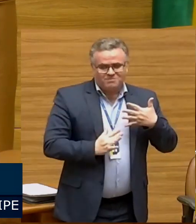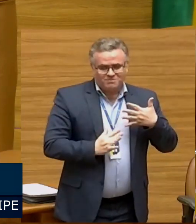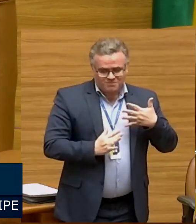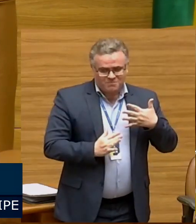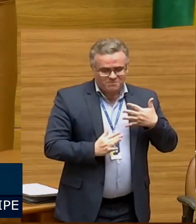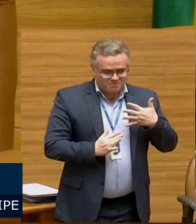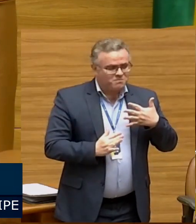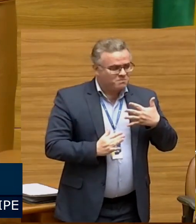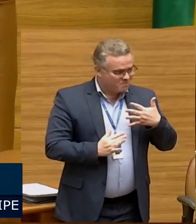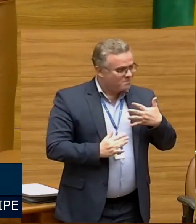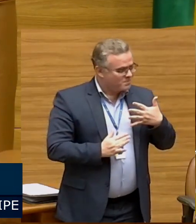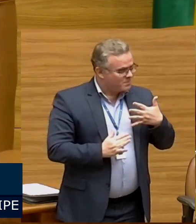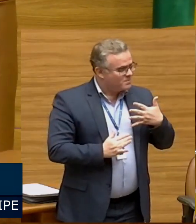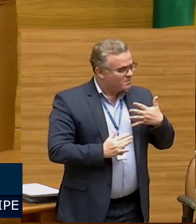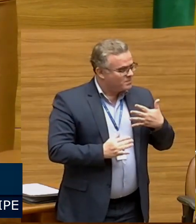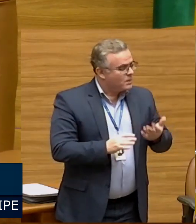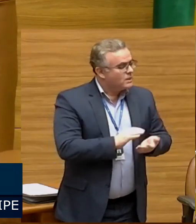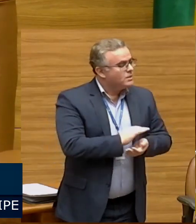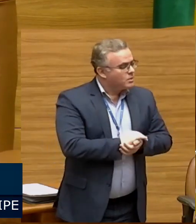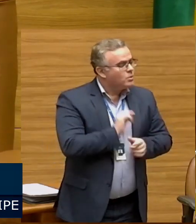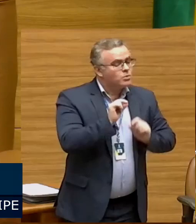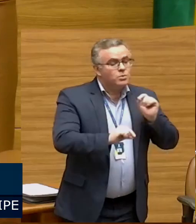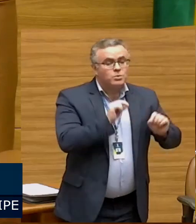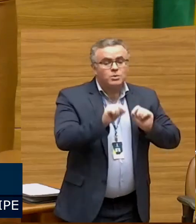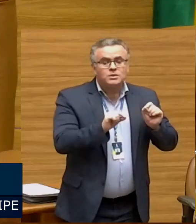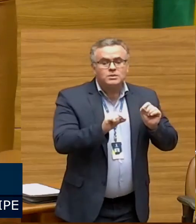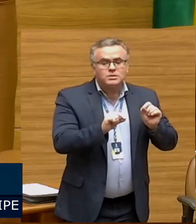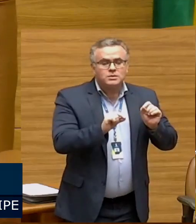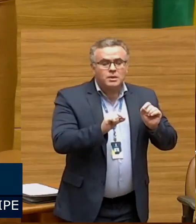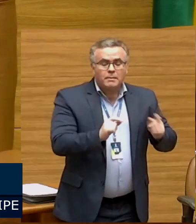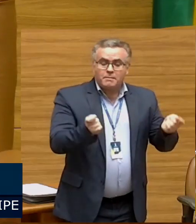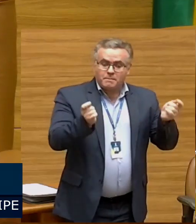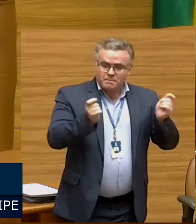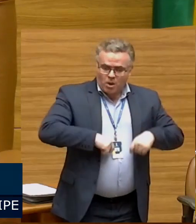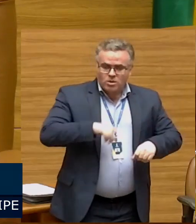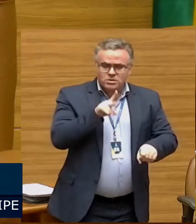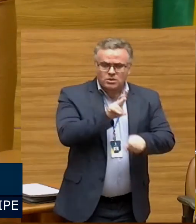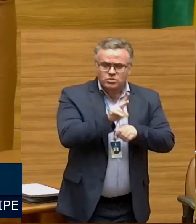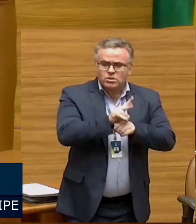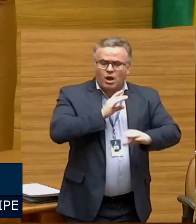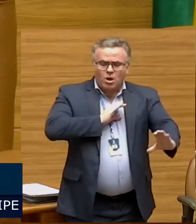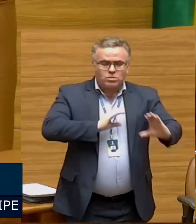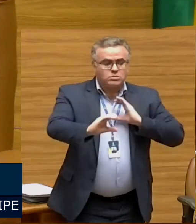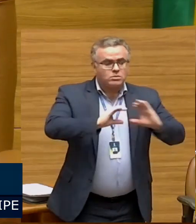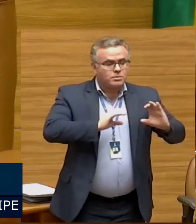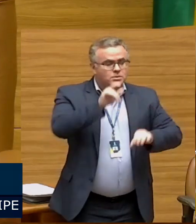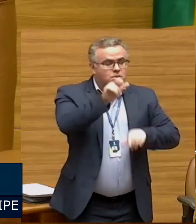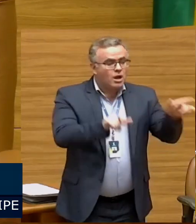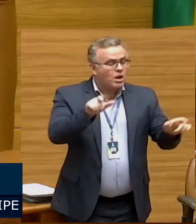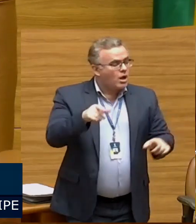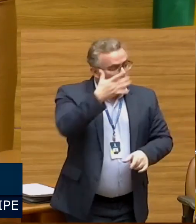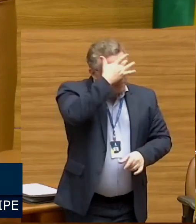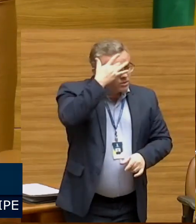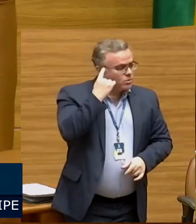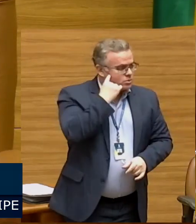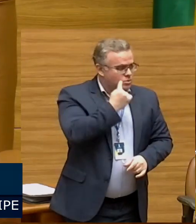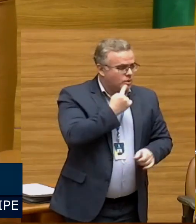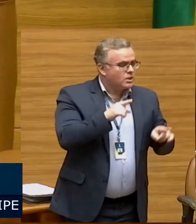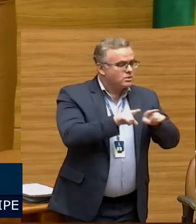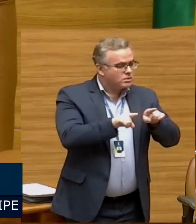língua brasileira de sinais, para o pleno atendimento de pessoas surdas e